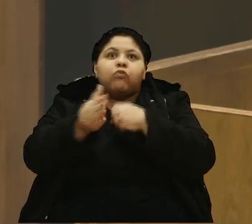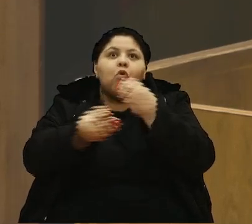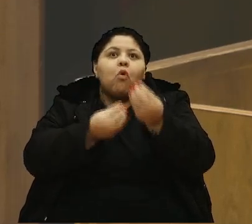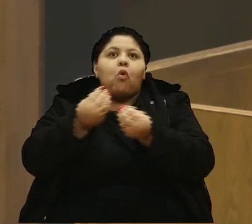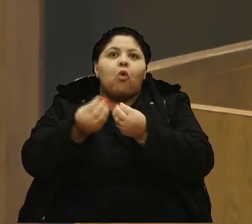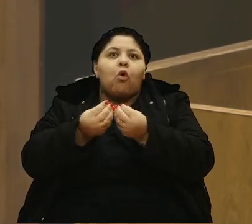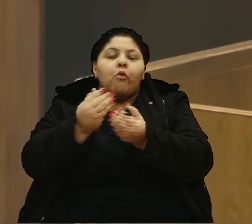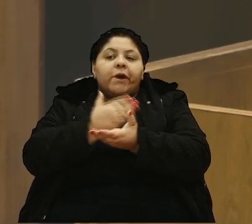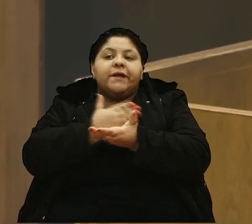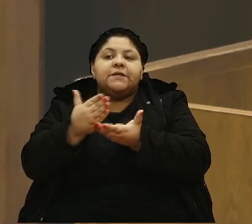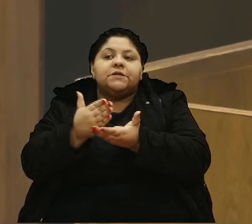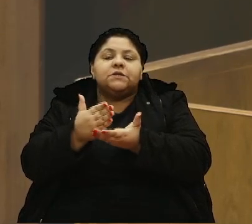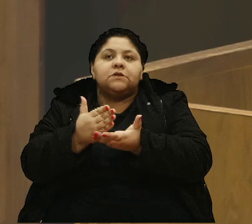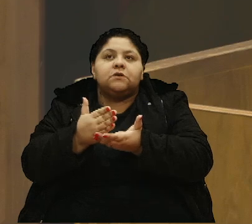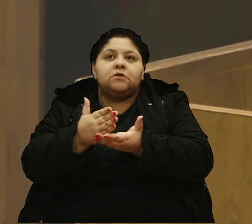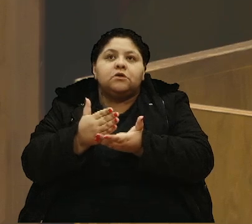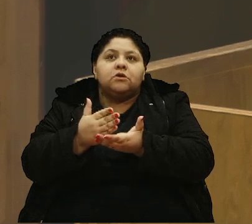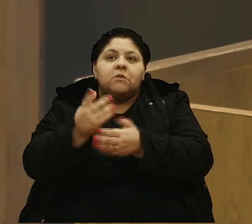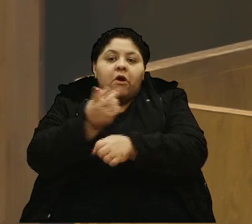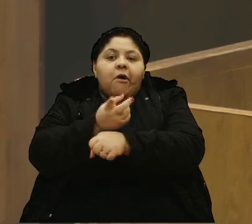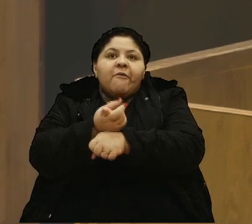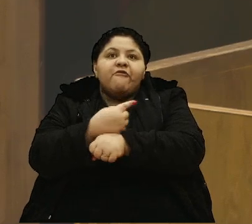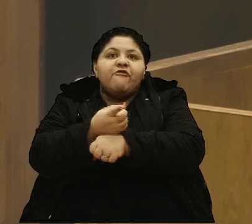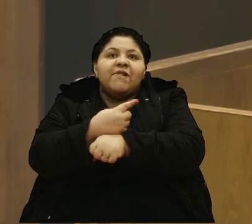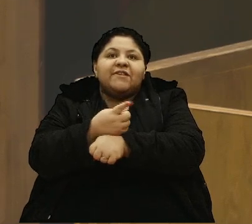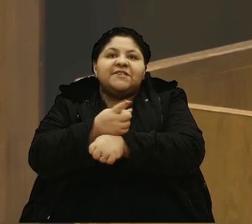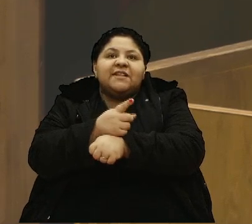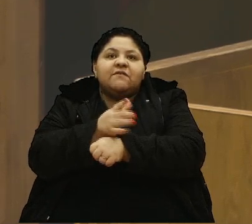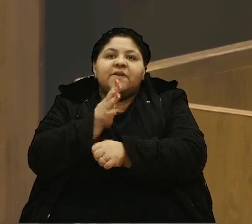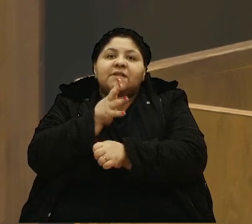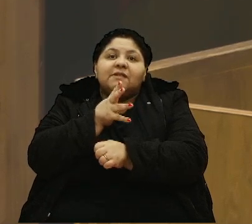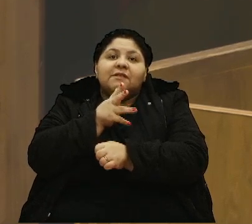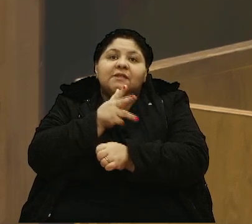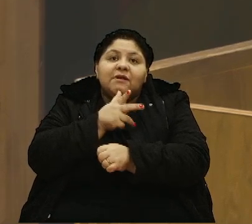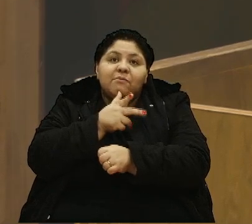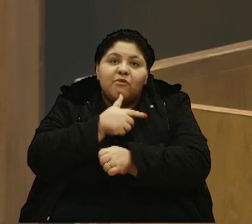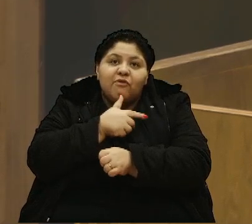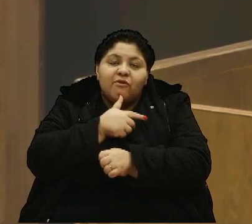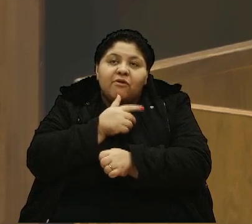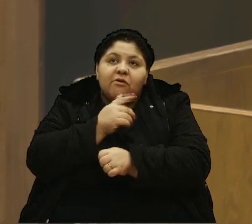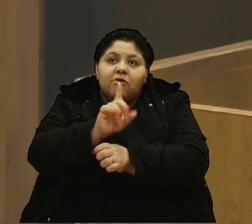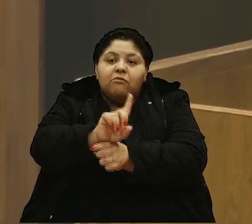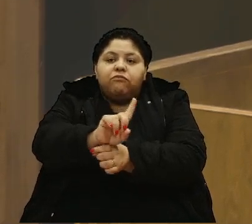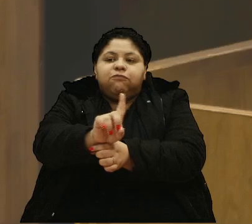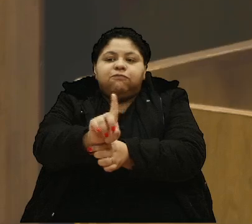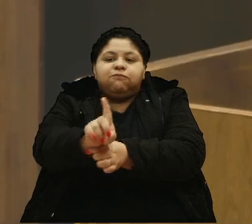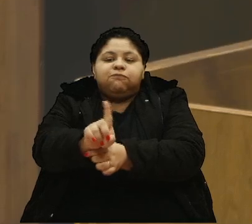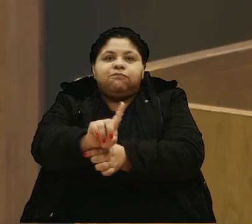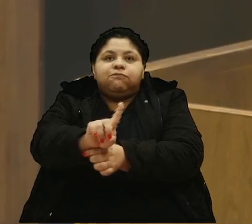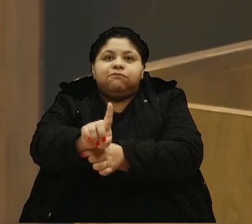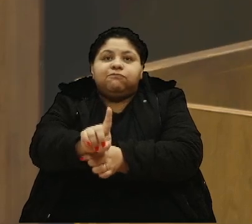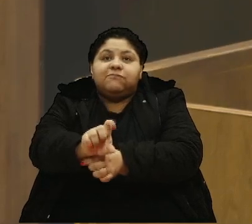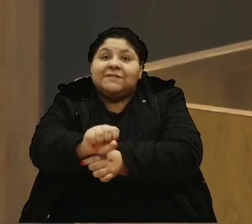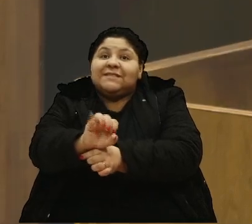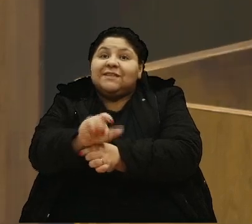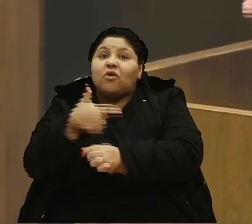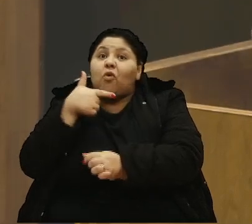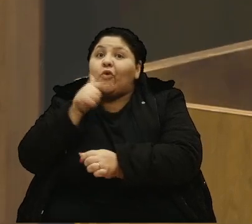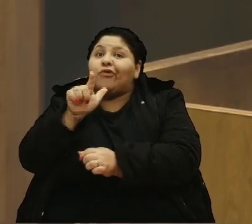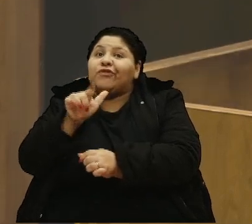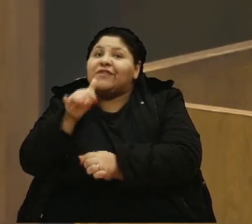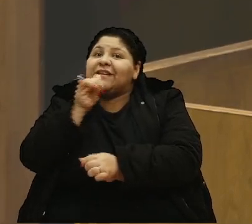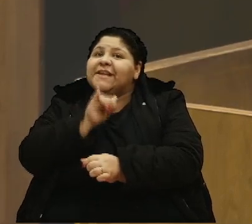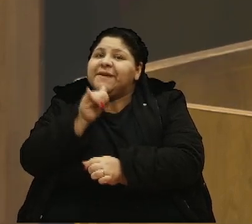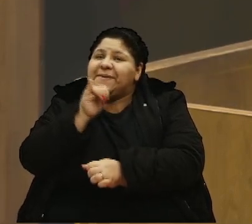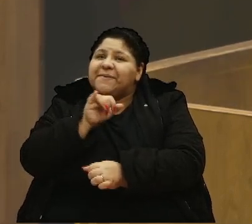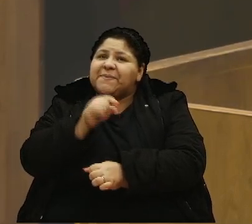inicia uma aceleração? Ele vai demorar. Ele vai demorar tanto tempo. Isso se conseguir. Eu trago o